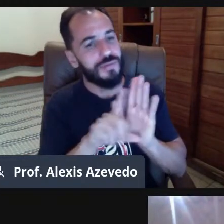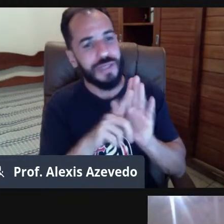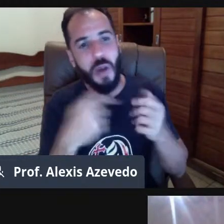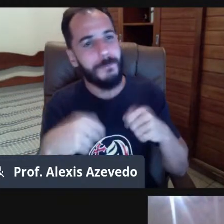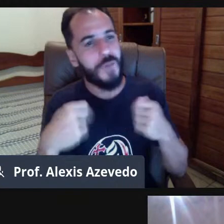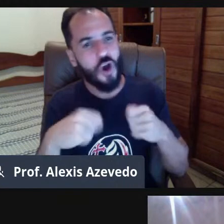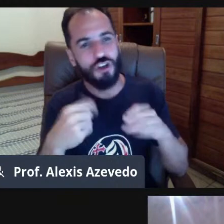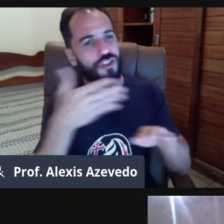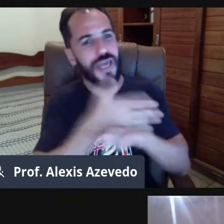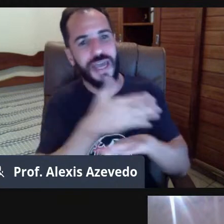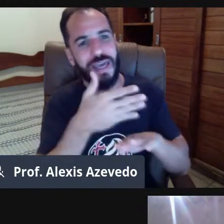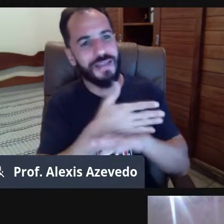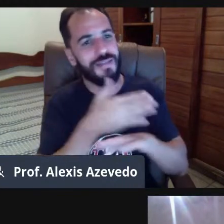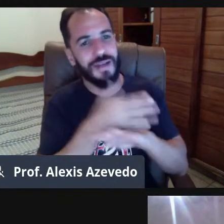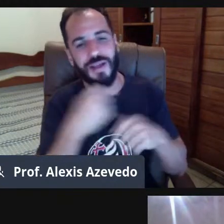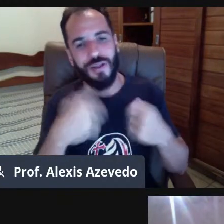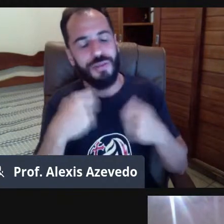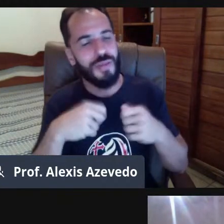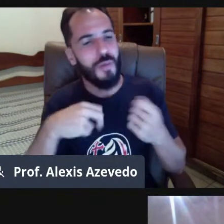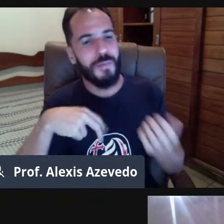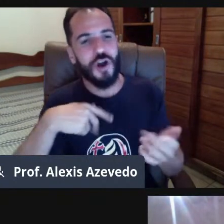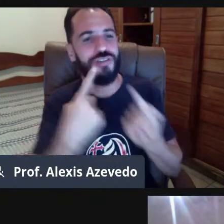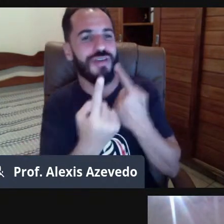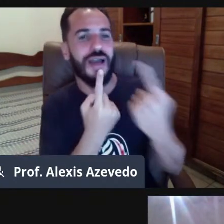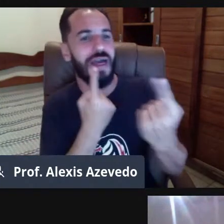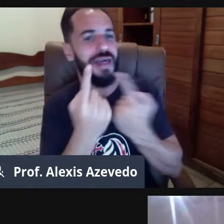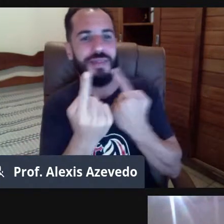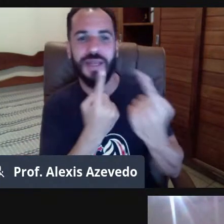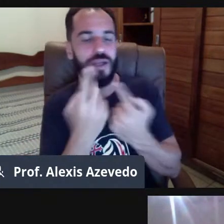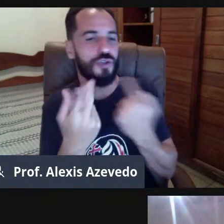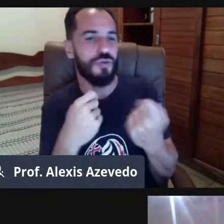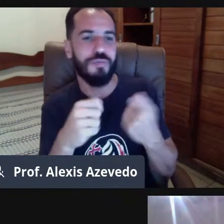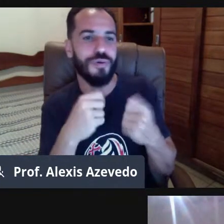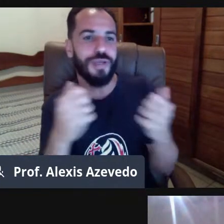biblioteca, não pode transitar na biblioteca, então